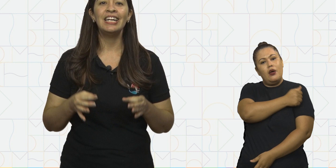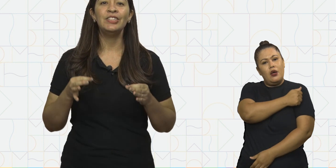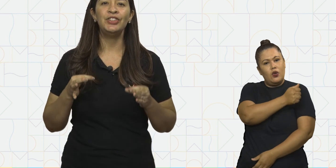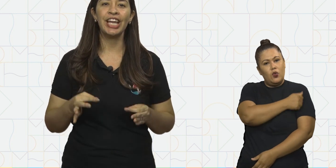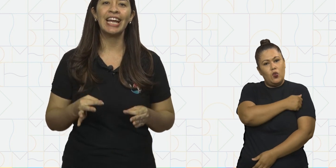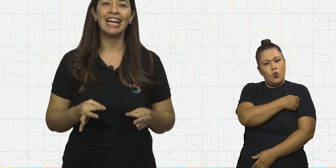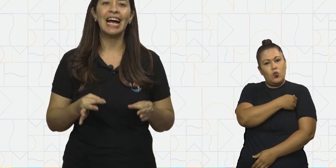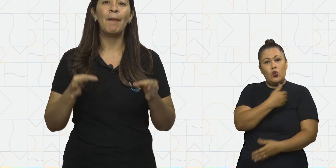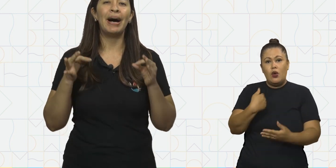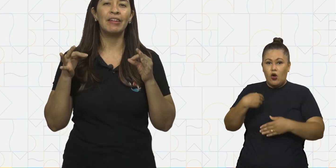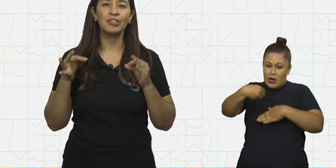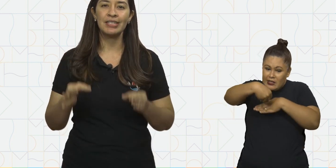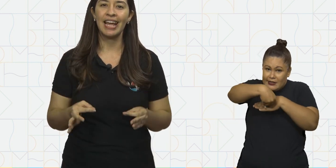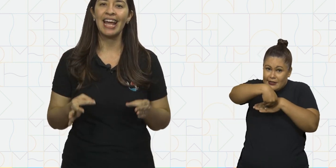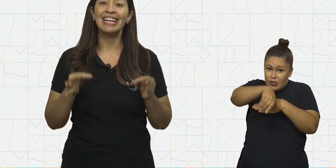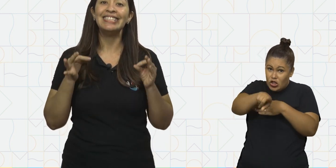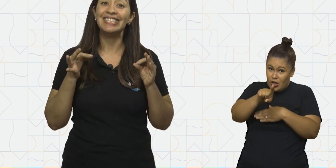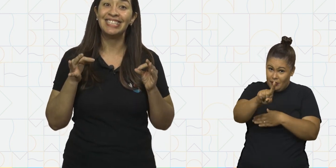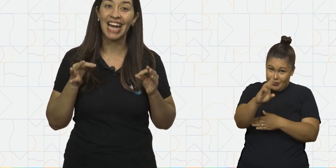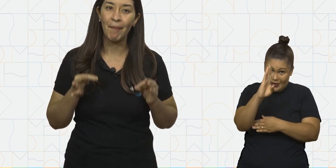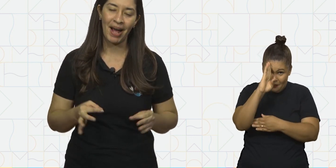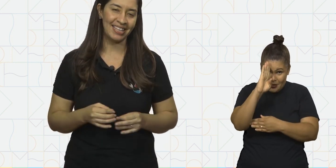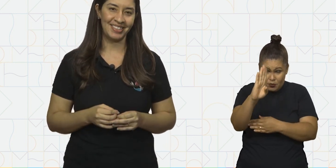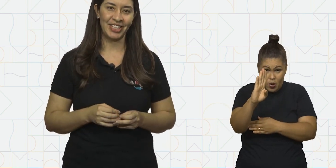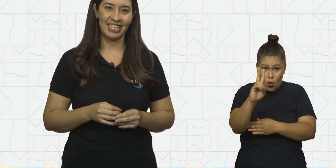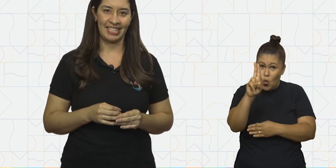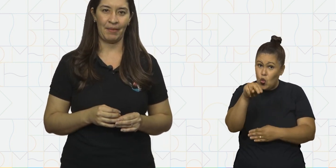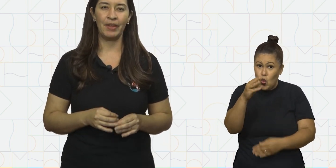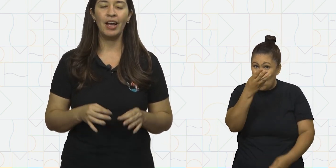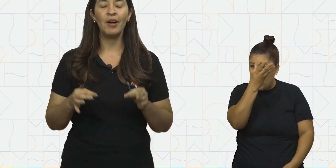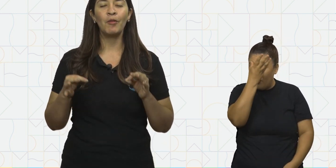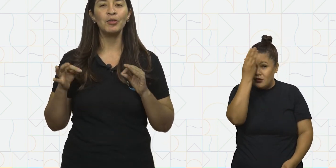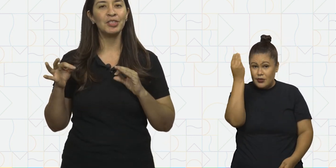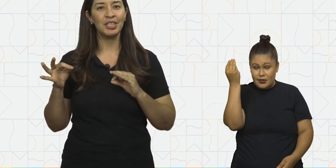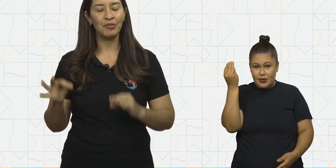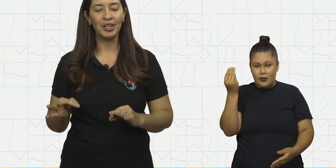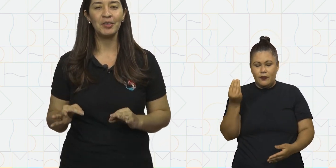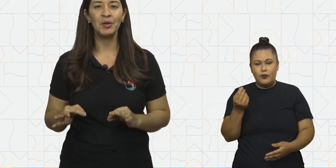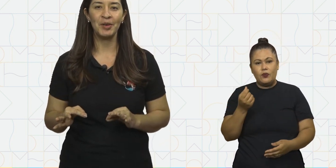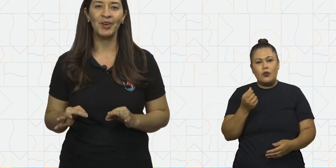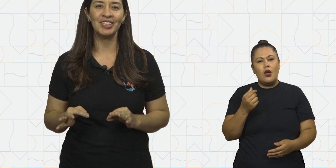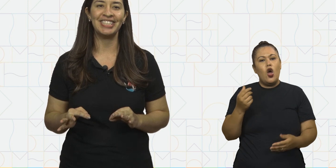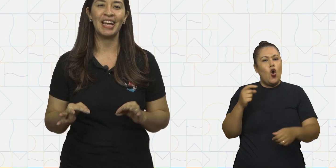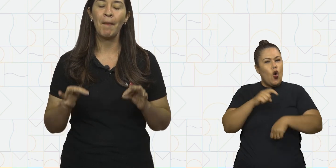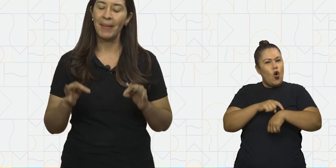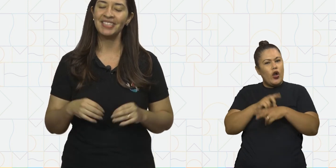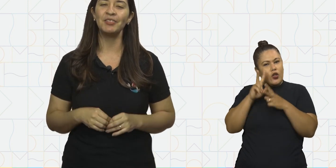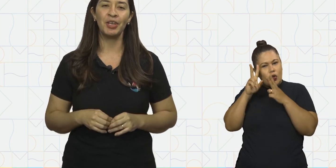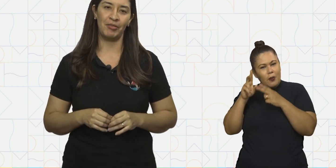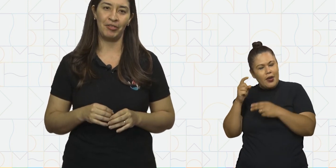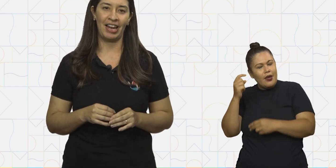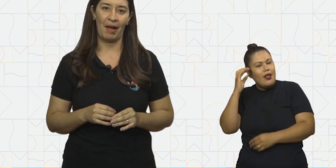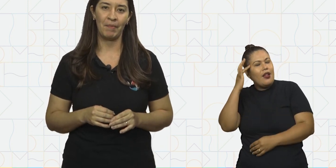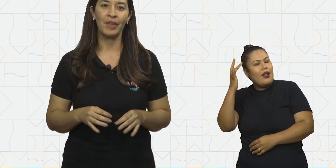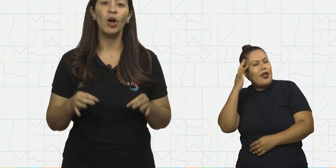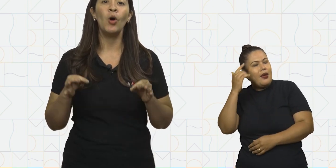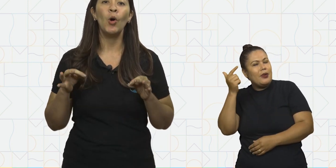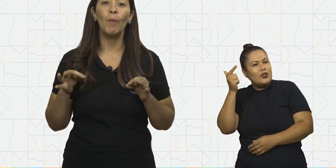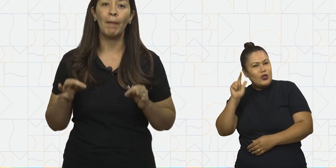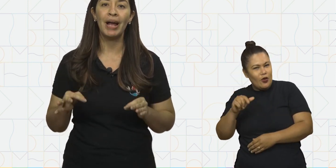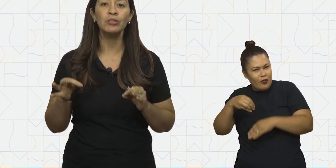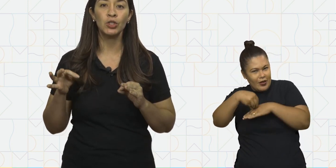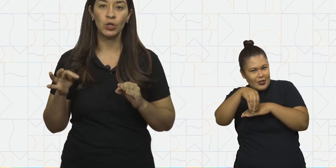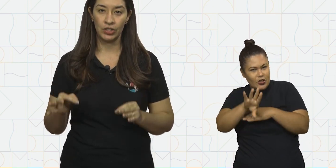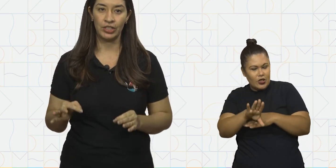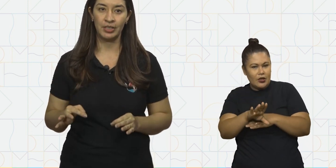Alunos, dica para você jamais esquecer. Quando vocês forem dormir hoje, pense no que eu vou falar.